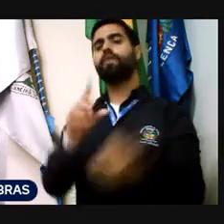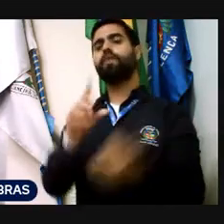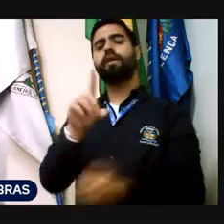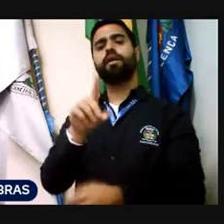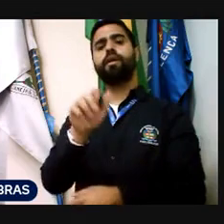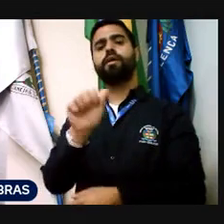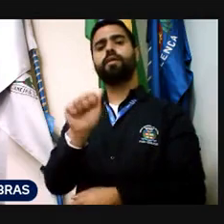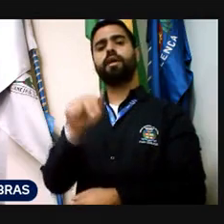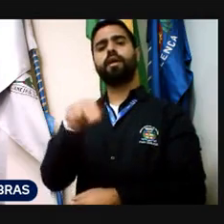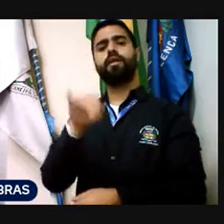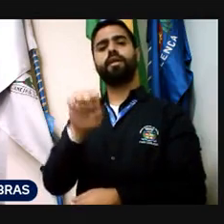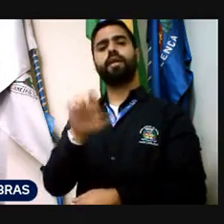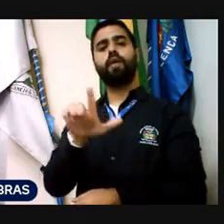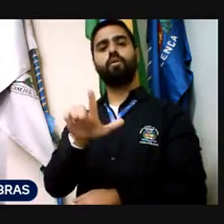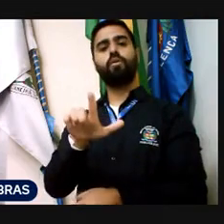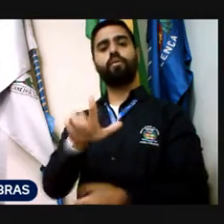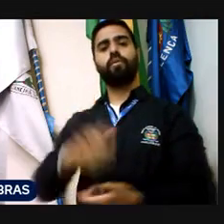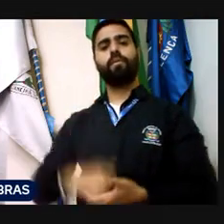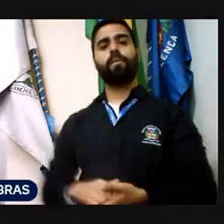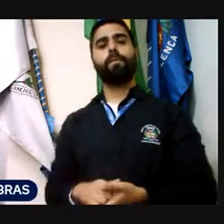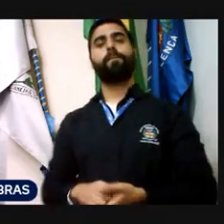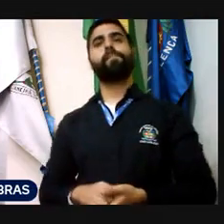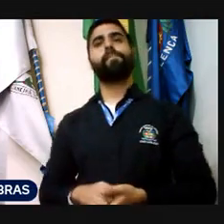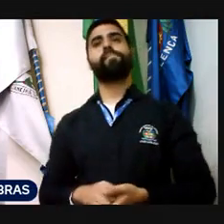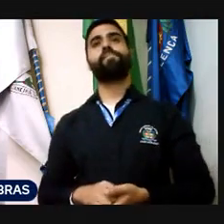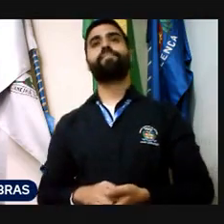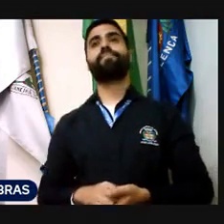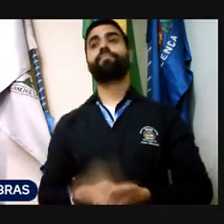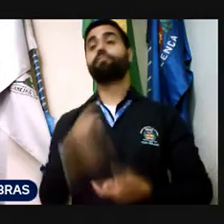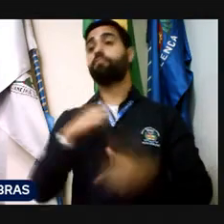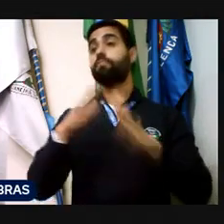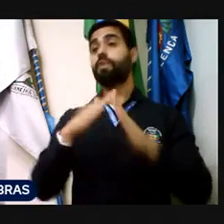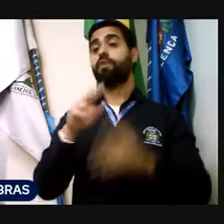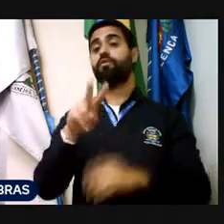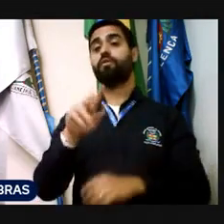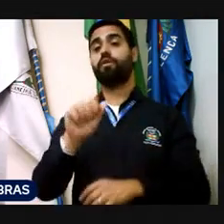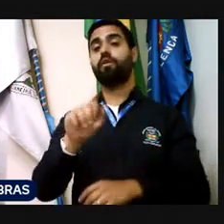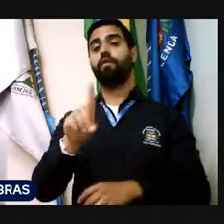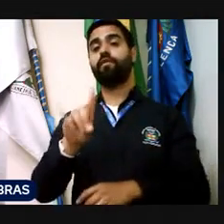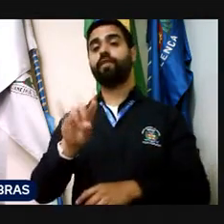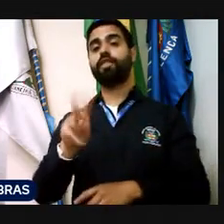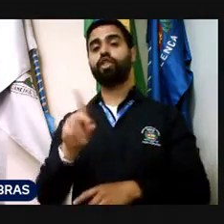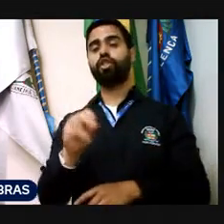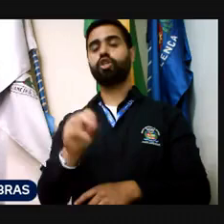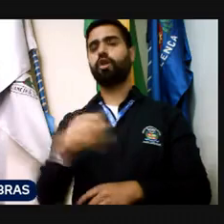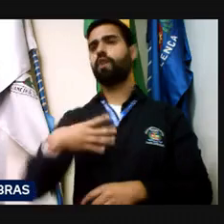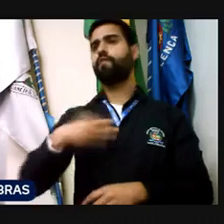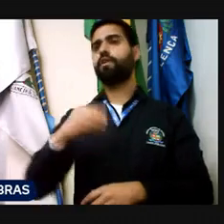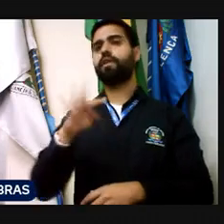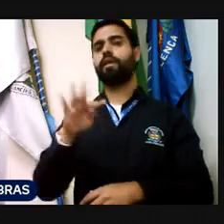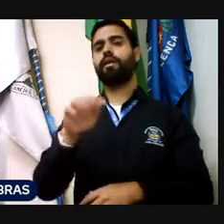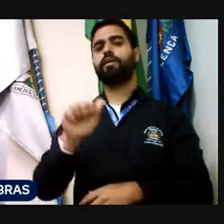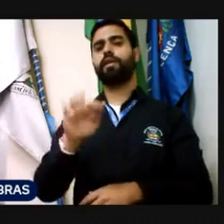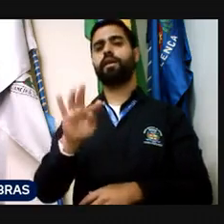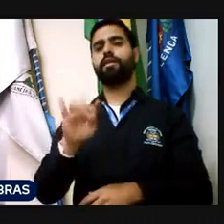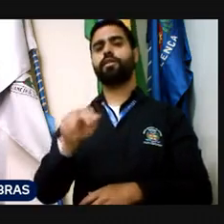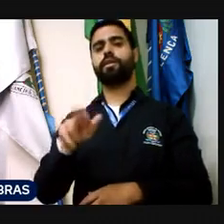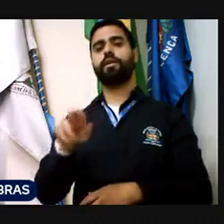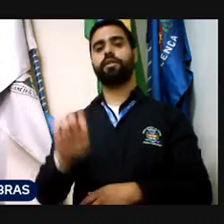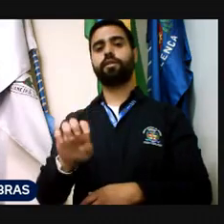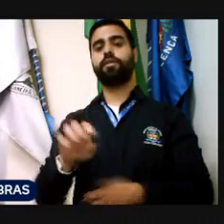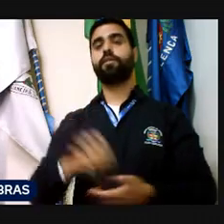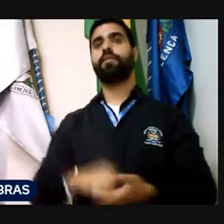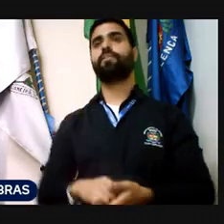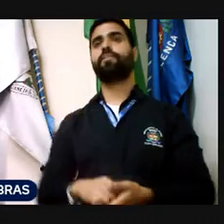Daniel, morador lá do Vadinho Fonseca, filho da Tatiane, uma grande amiga, pastora